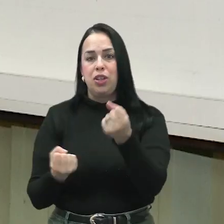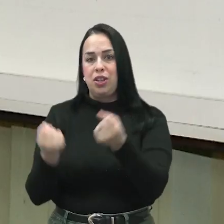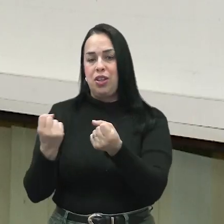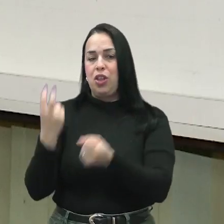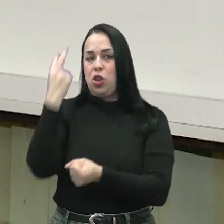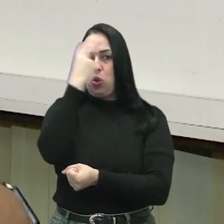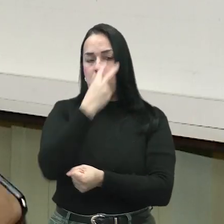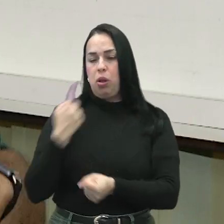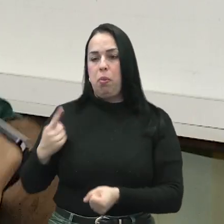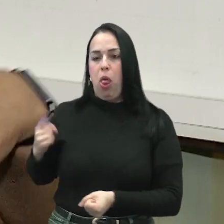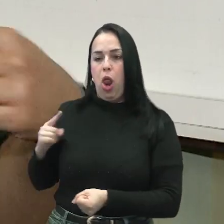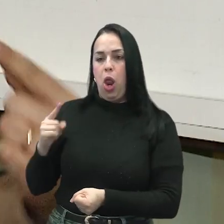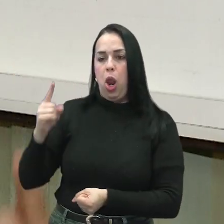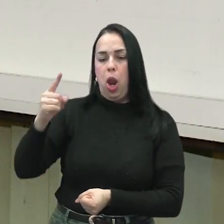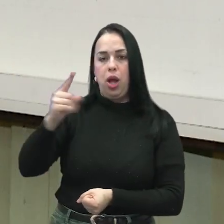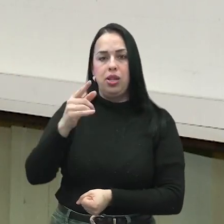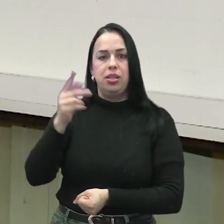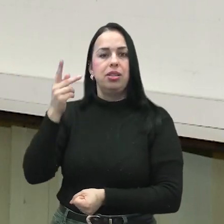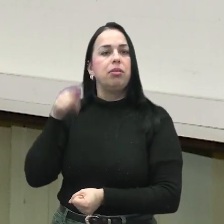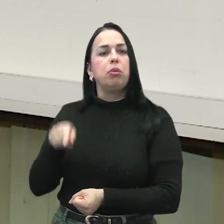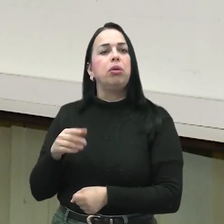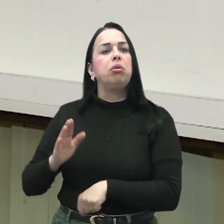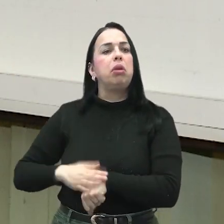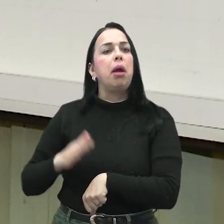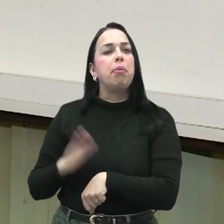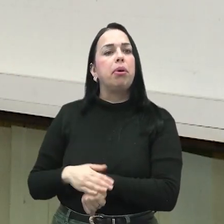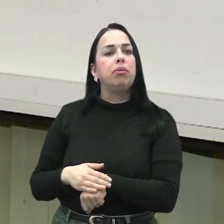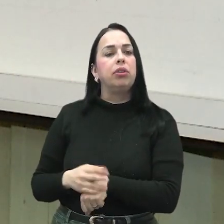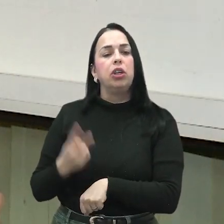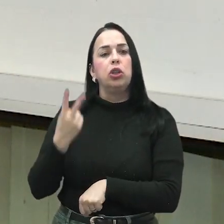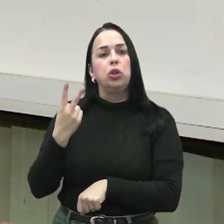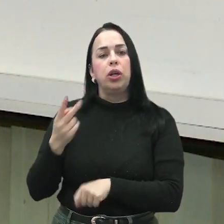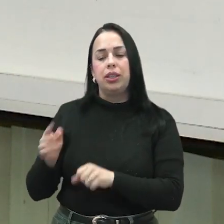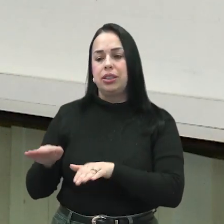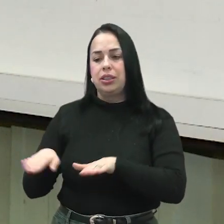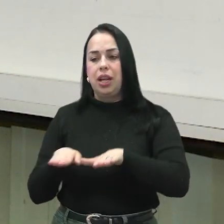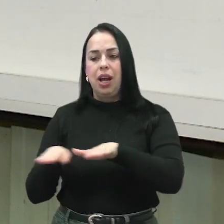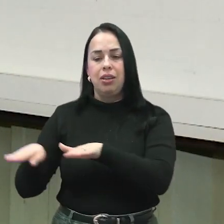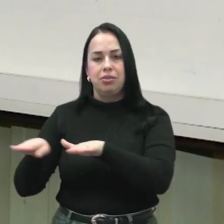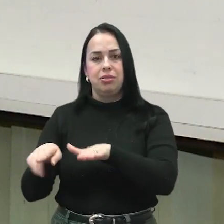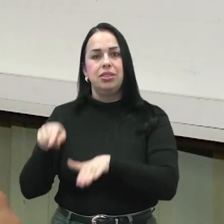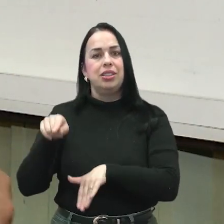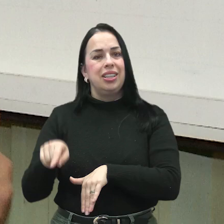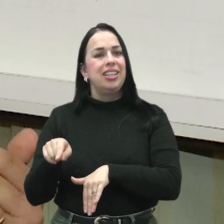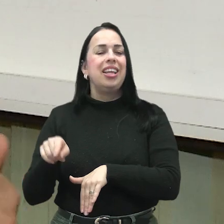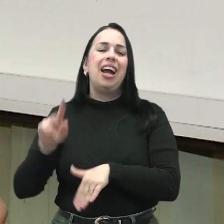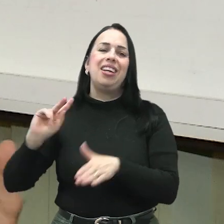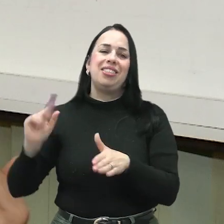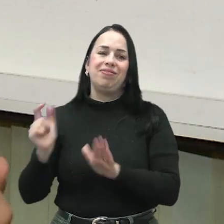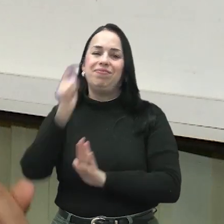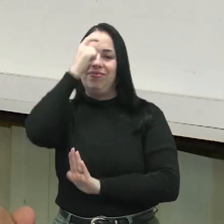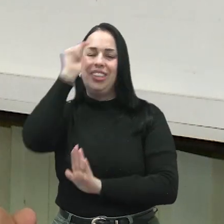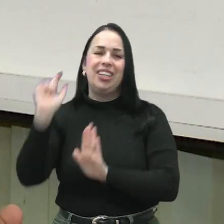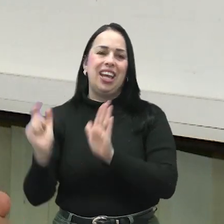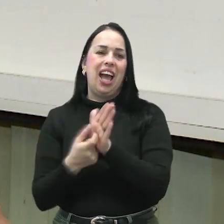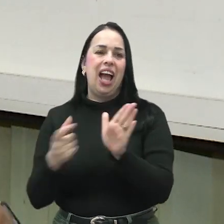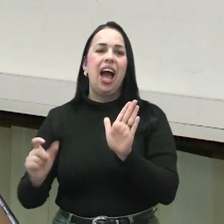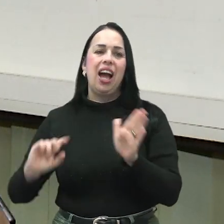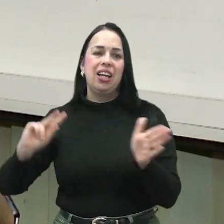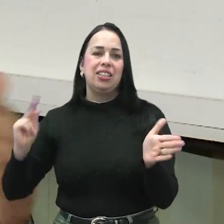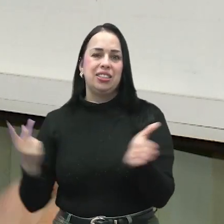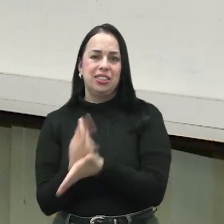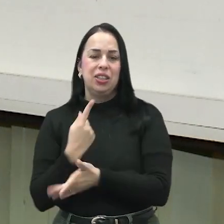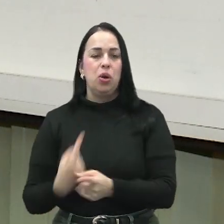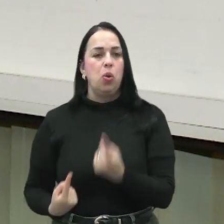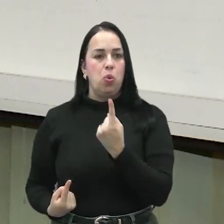fala assim, um carro demora 2 horas para viajar de São Paulo ao Rio de Janeiro. Quanto tempo levaria 2 carros? E a IA acaba seguindo no caminho errado e